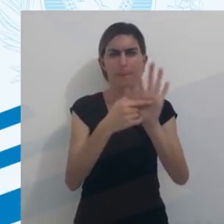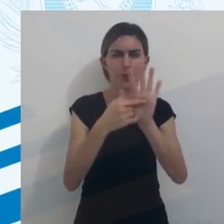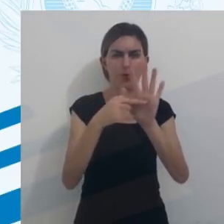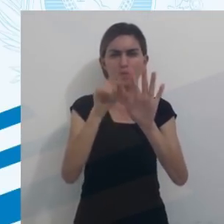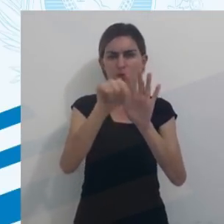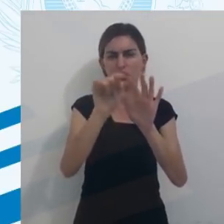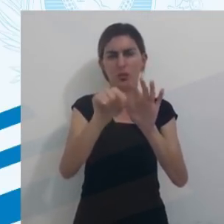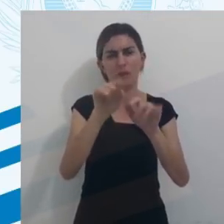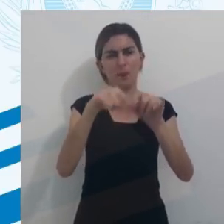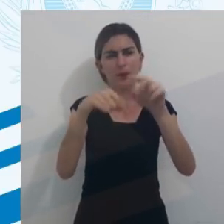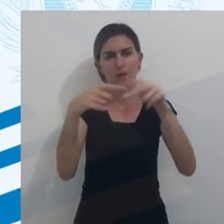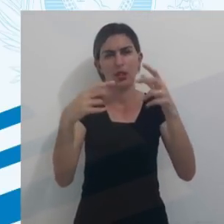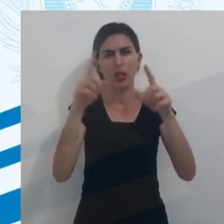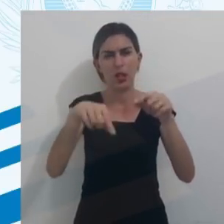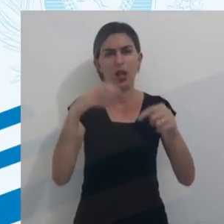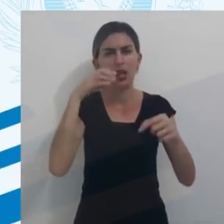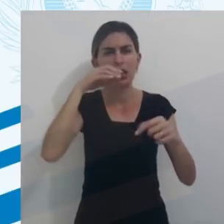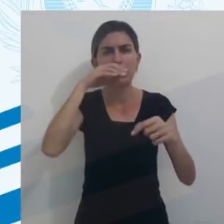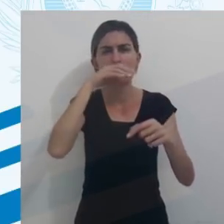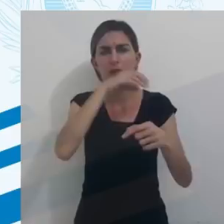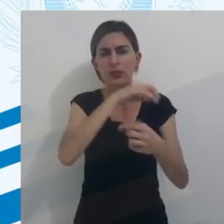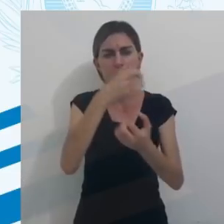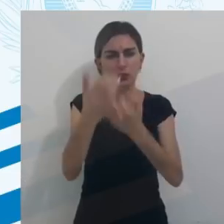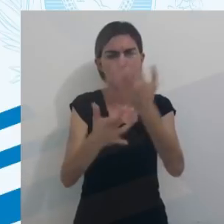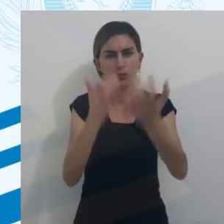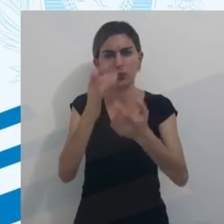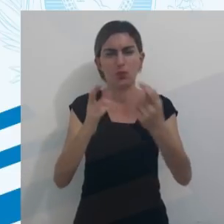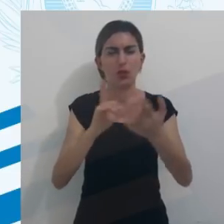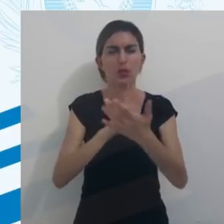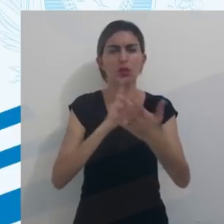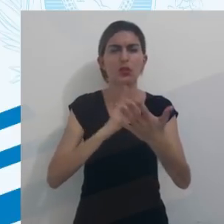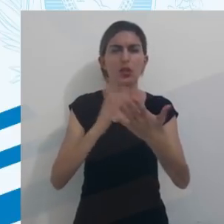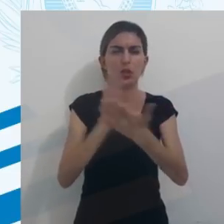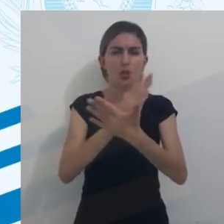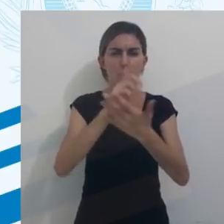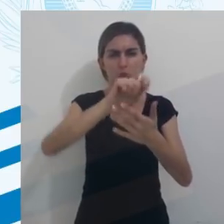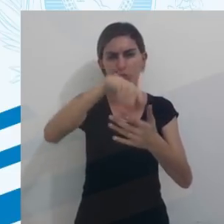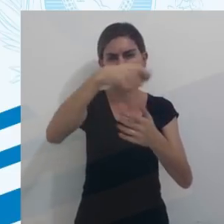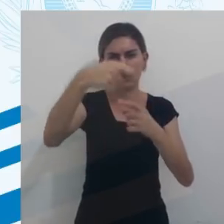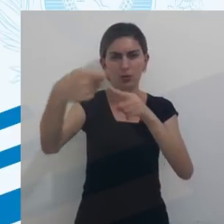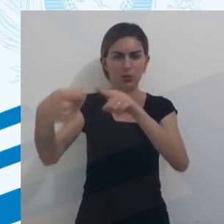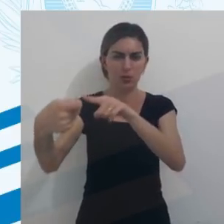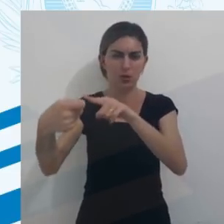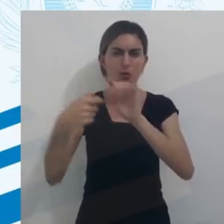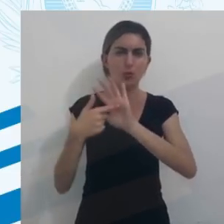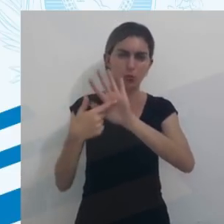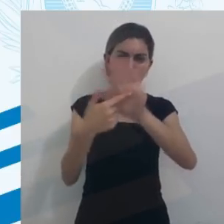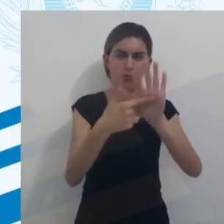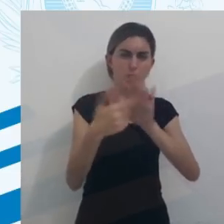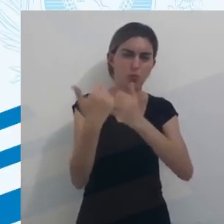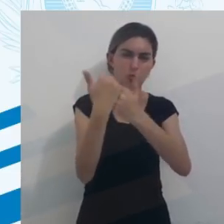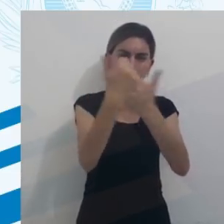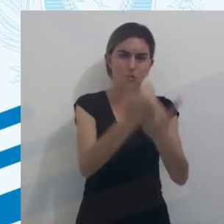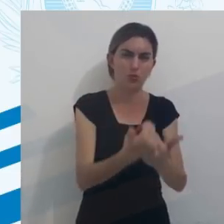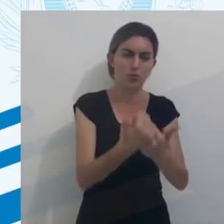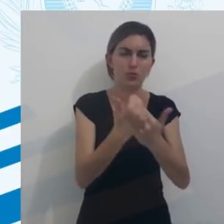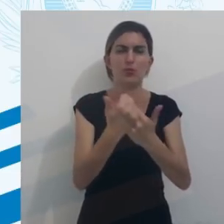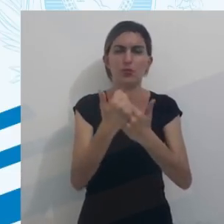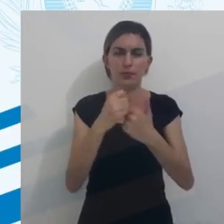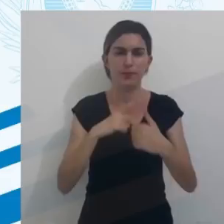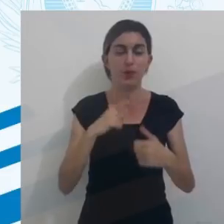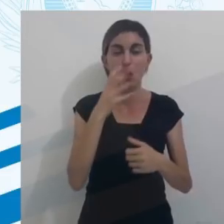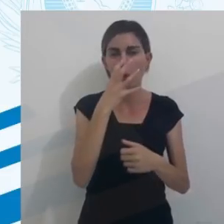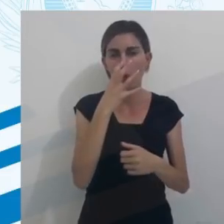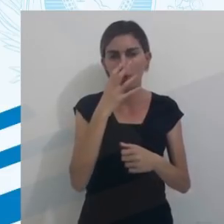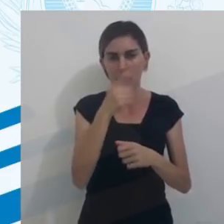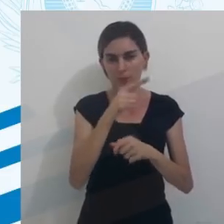substância elas foram aquecidas. E tenho alguns sinais que vão indicar as representações das reações.